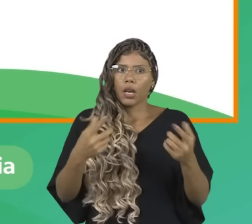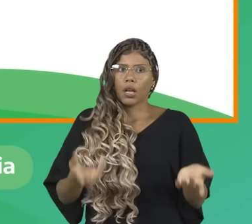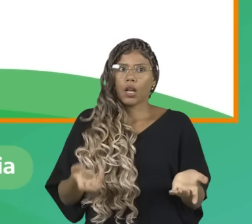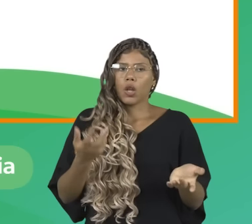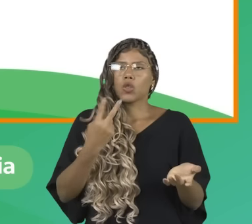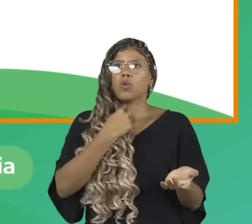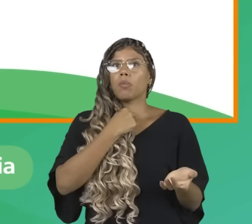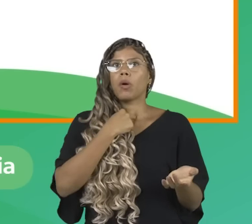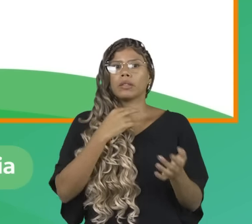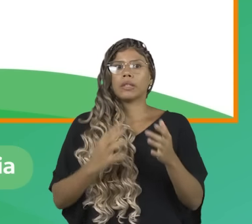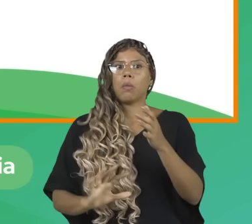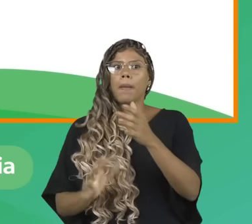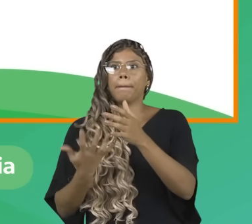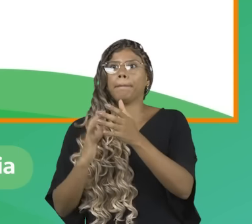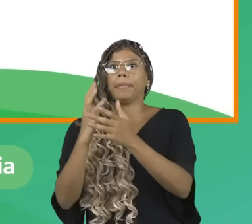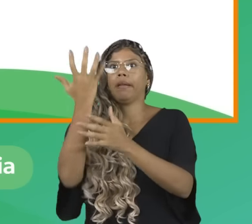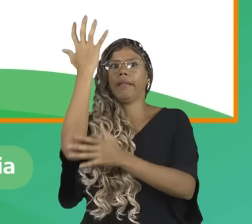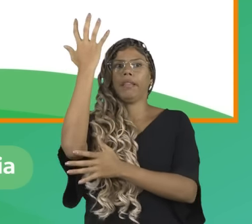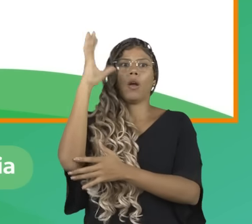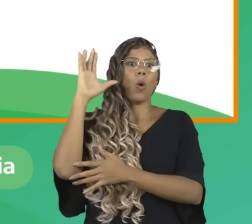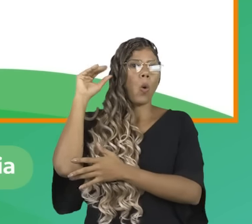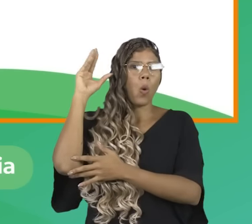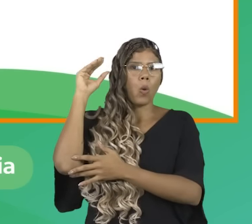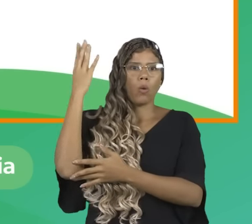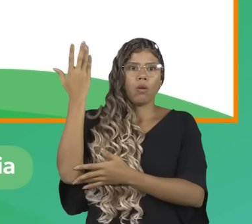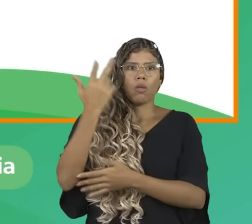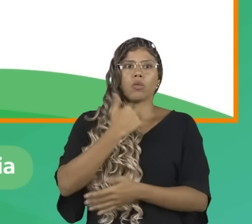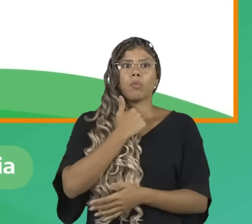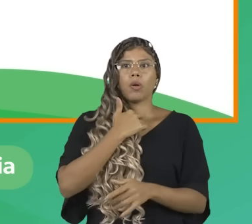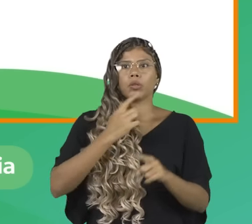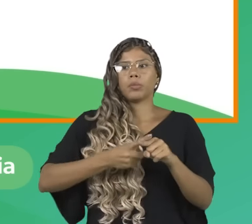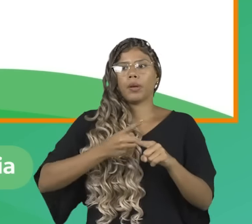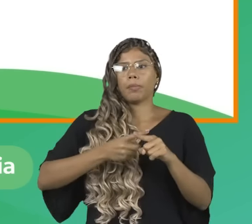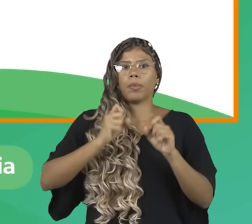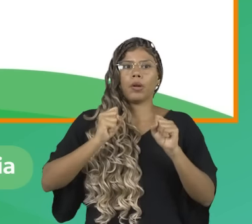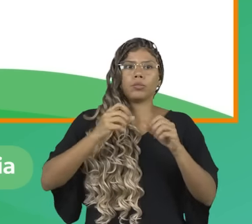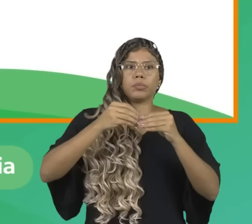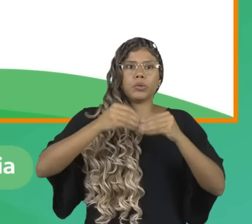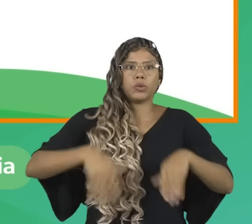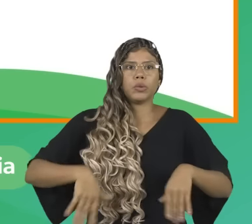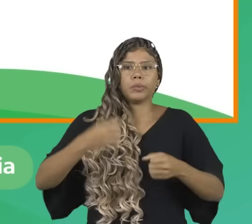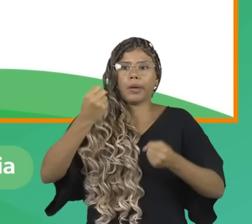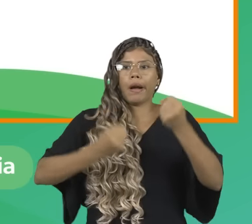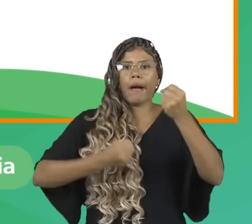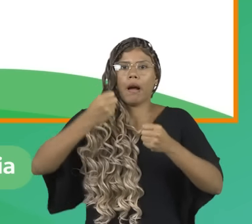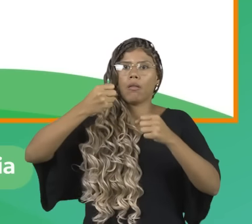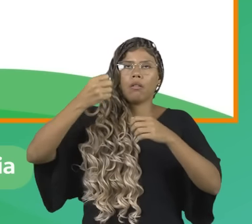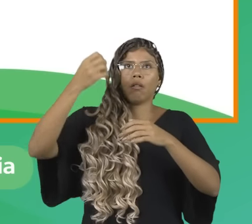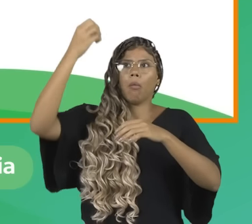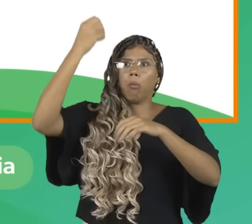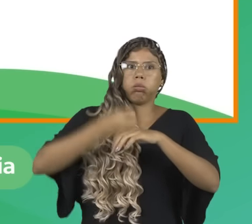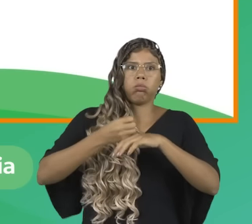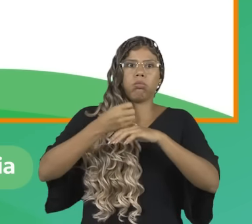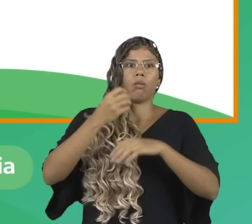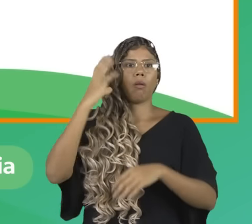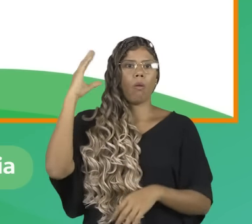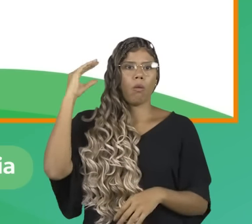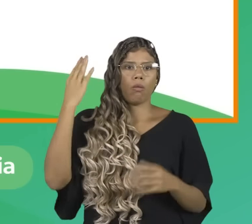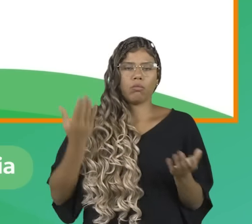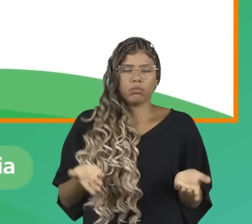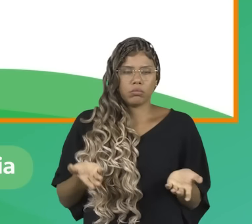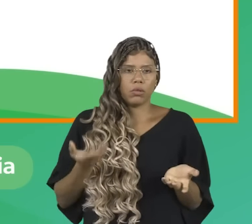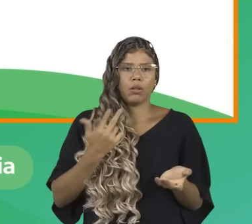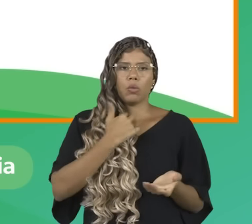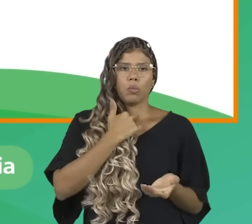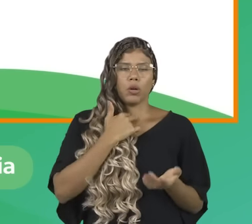pode cair em cima de um carro que está se deslocando numa avenida, causando um acidente. Então, até isso tem que ser bem pensado. Então, de fato,